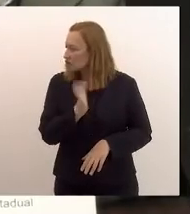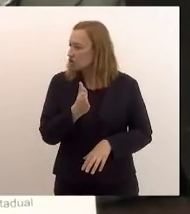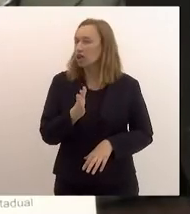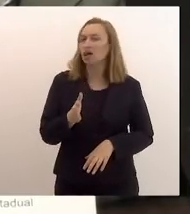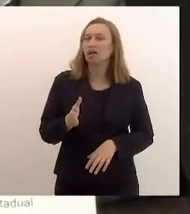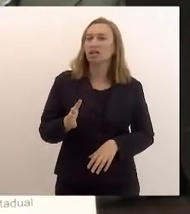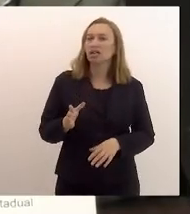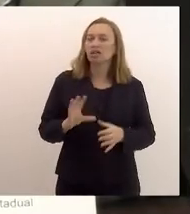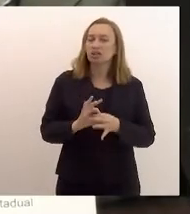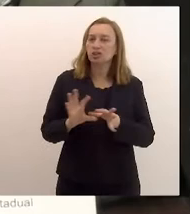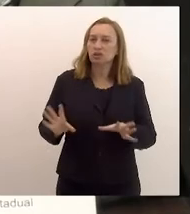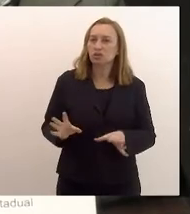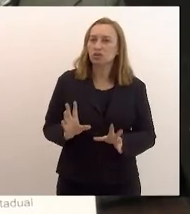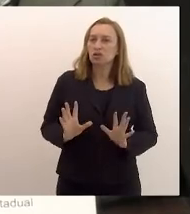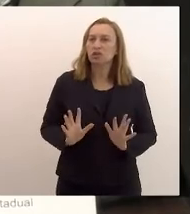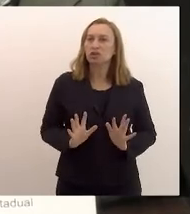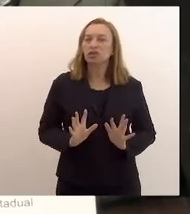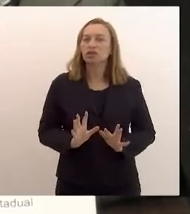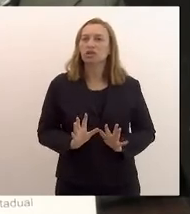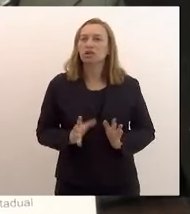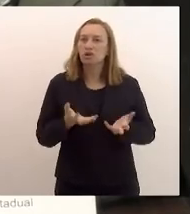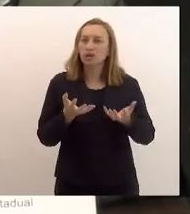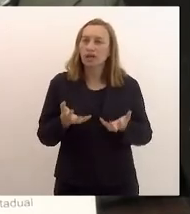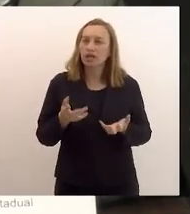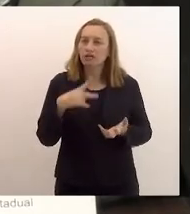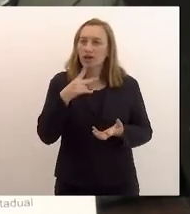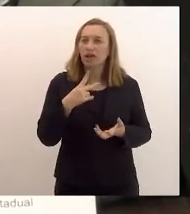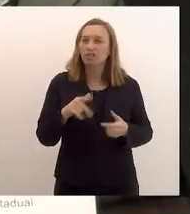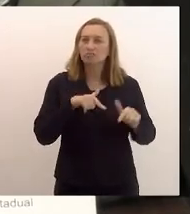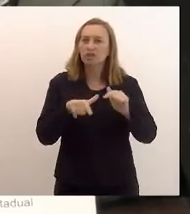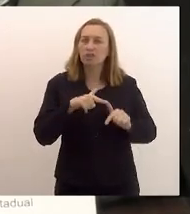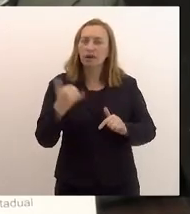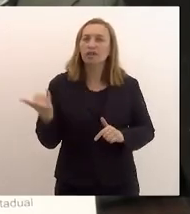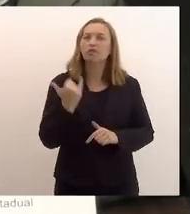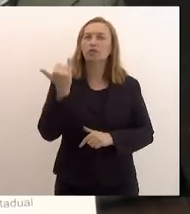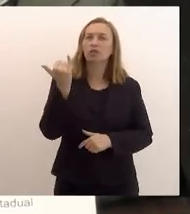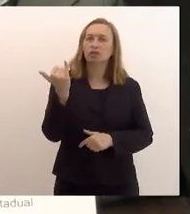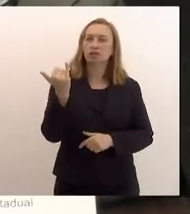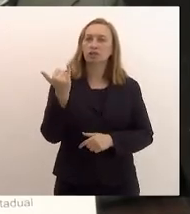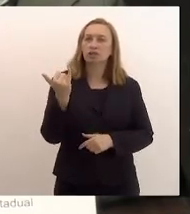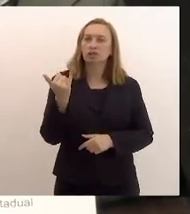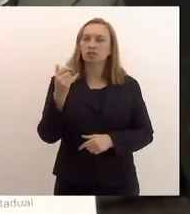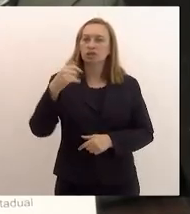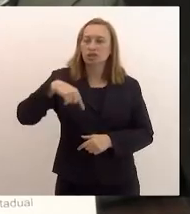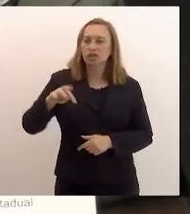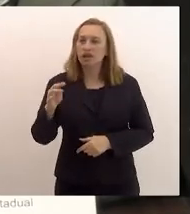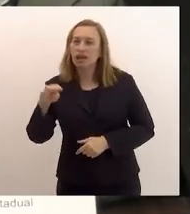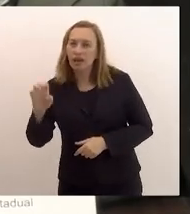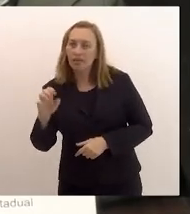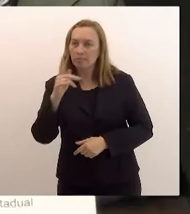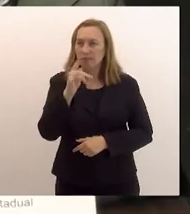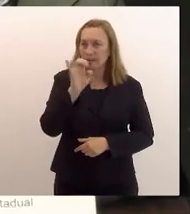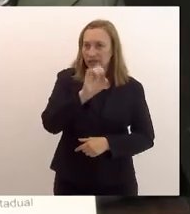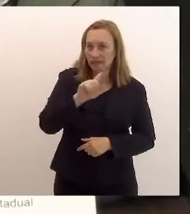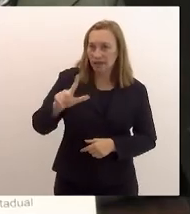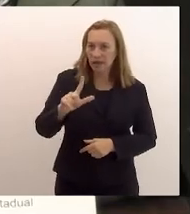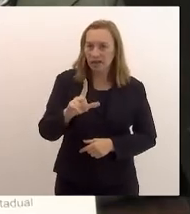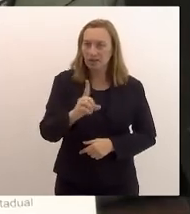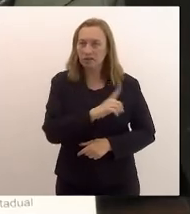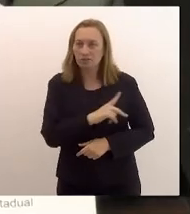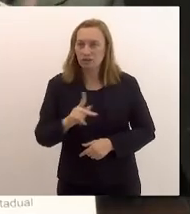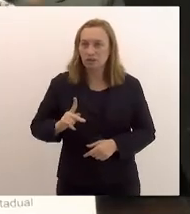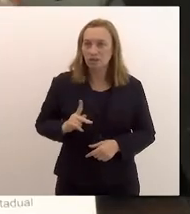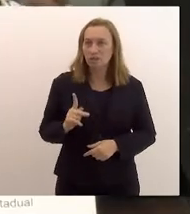outra agenda para concluir aqui dizer do trabalho tão importante do Guilherme Pimentel como Ouvidor geral da Defensoria